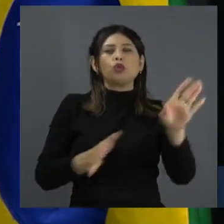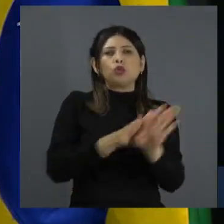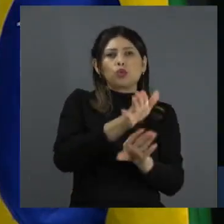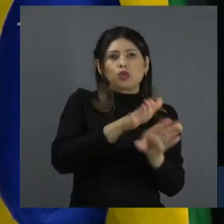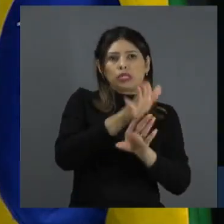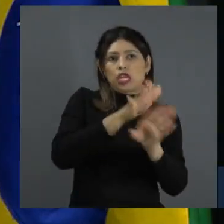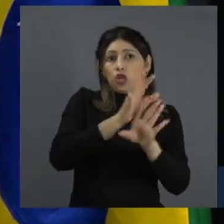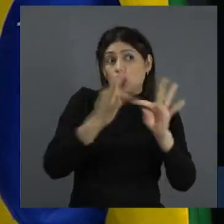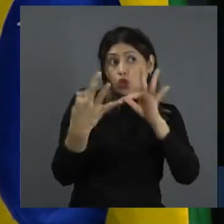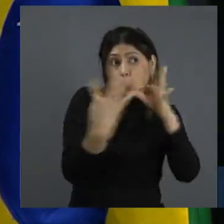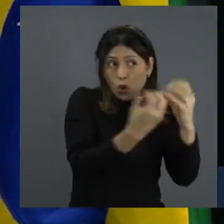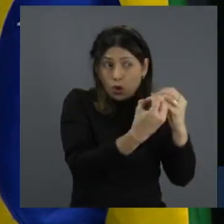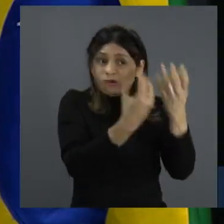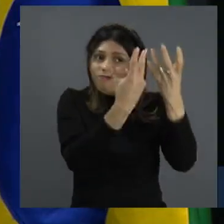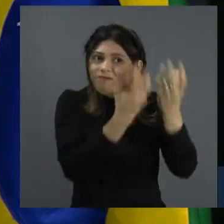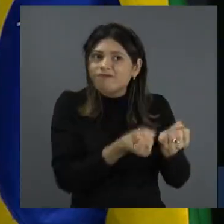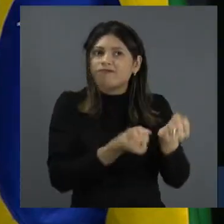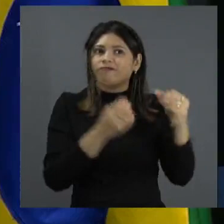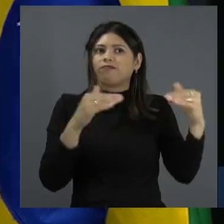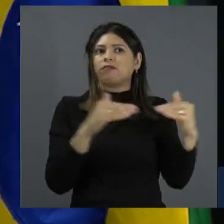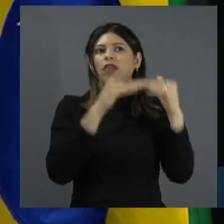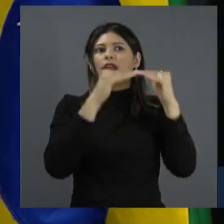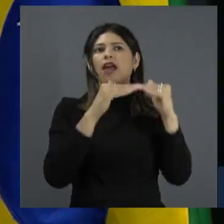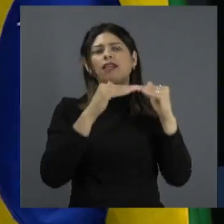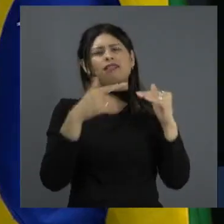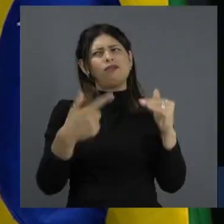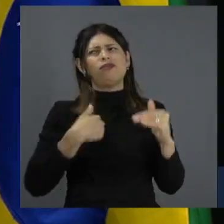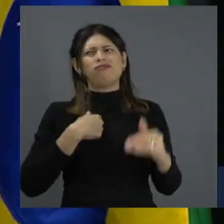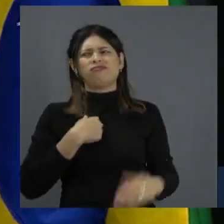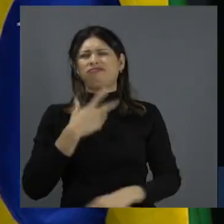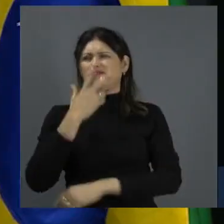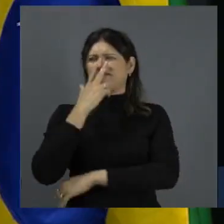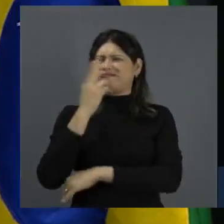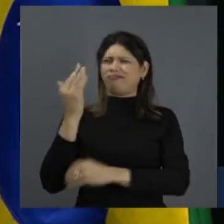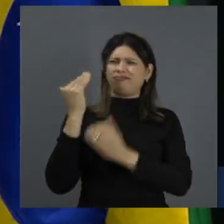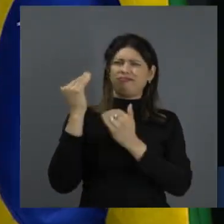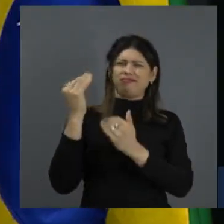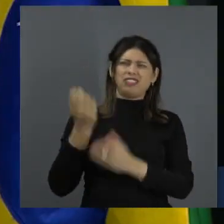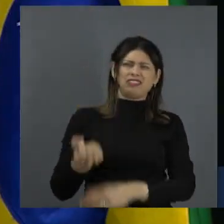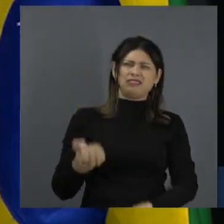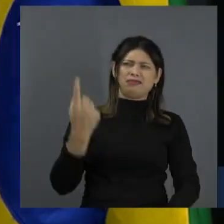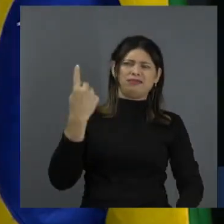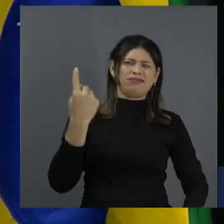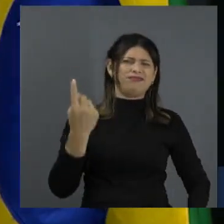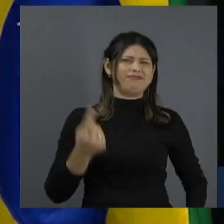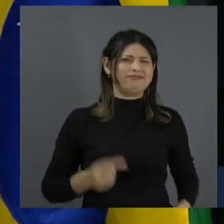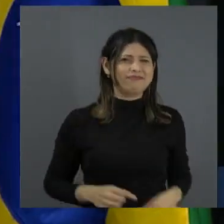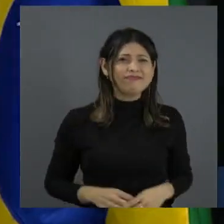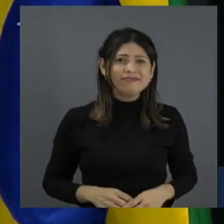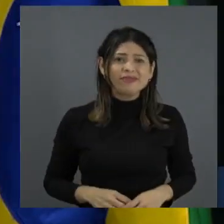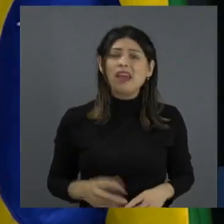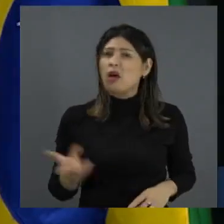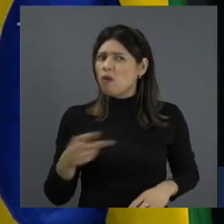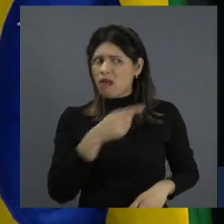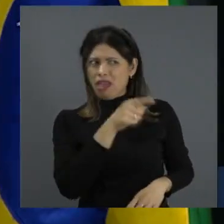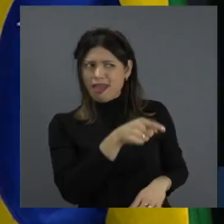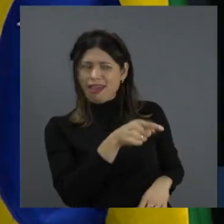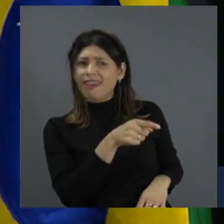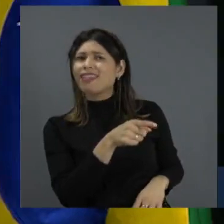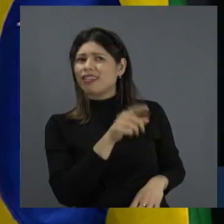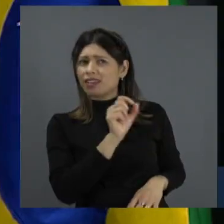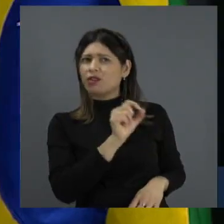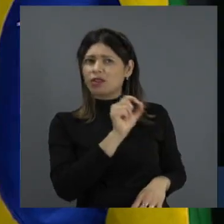unanimidade. Eu considerei muito estranho, mas muito estranho, Porque Sebastião Coelho